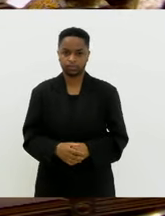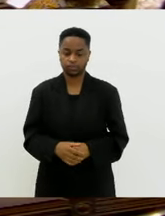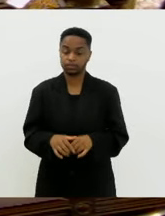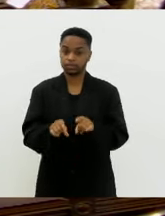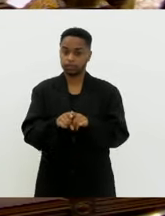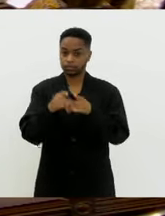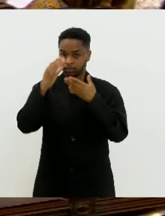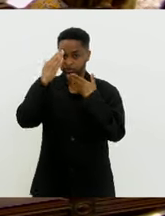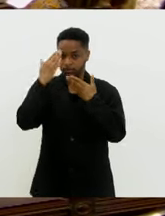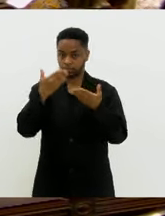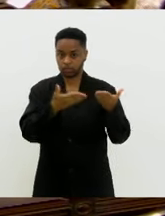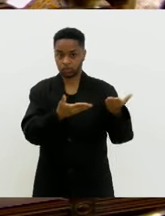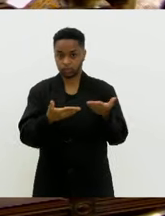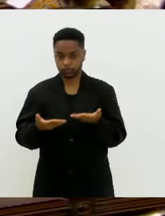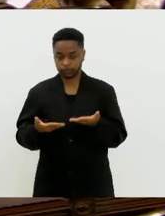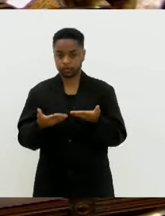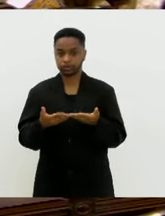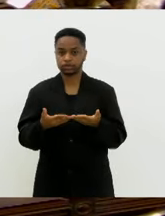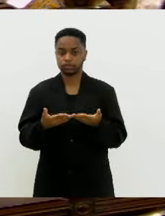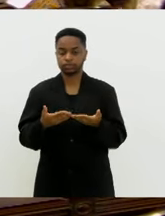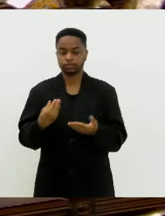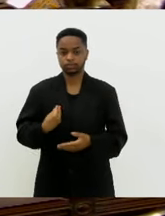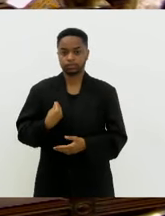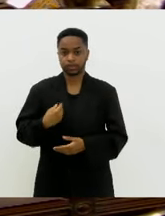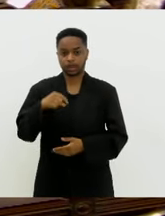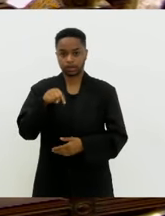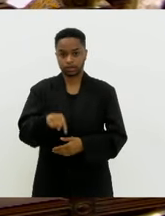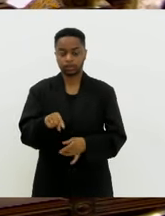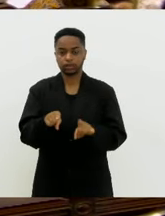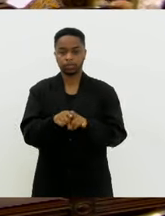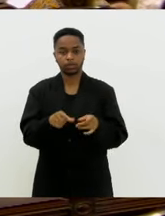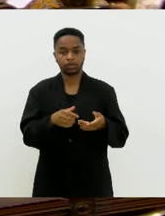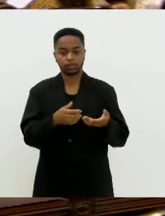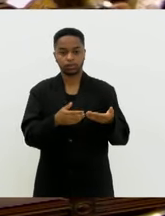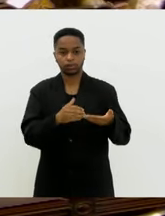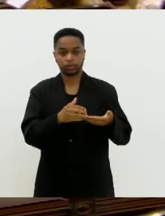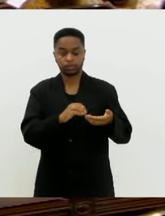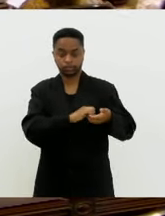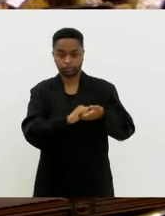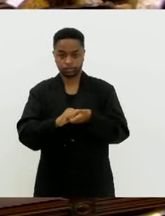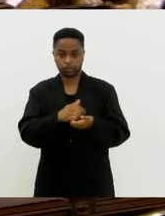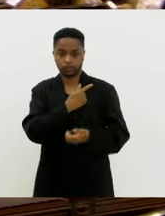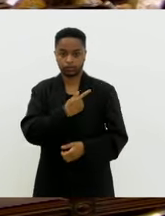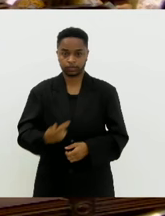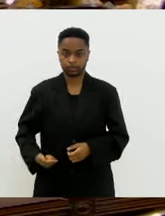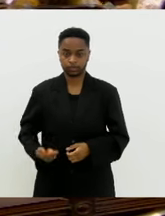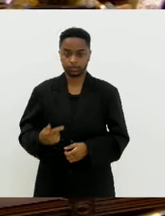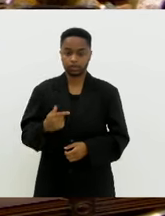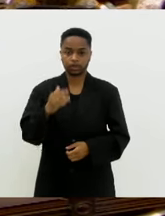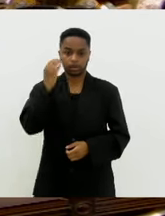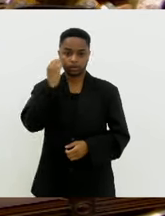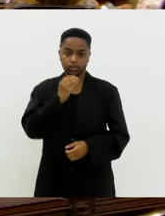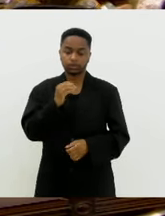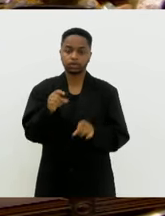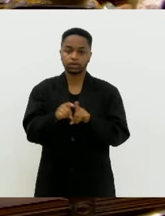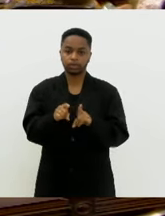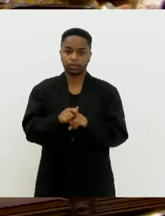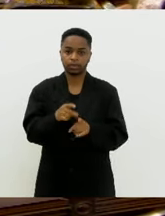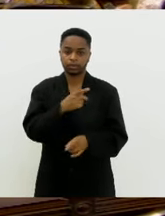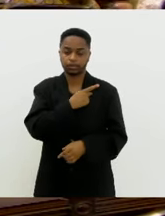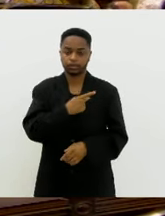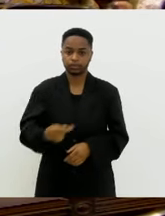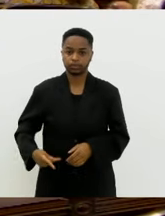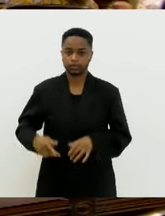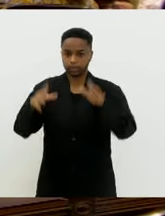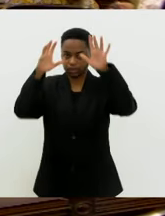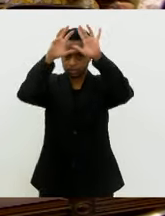agradeço o convite de estar aqui, cumprimento o governador Cláudio Castro, Nicola Miccioni, o presidente do tribunal, o embargador